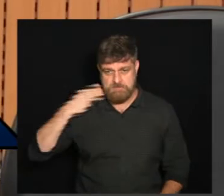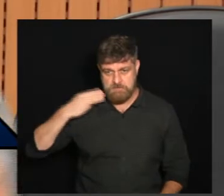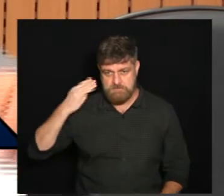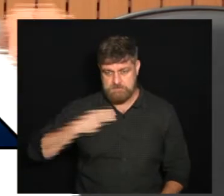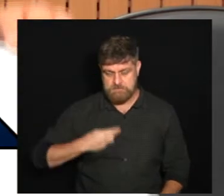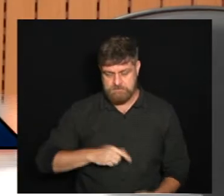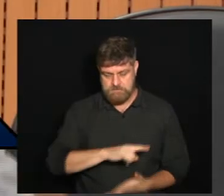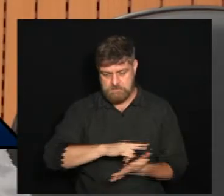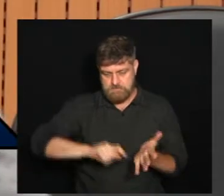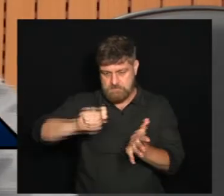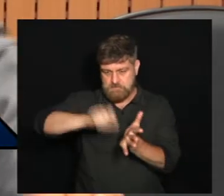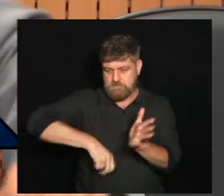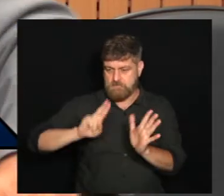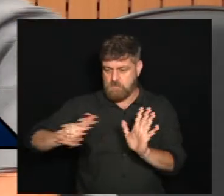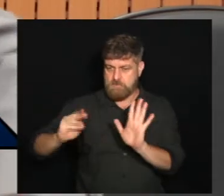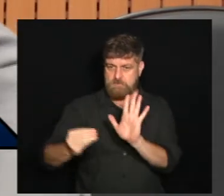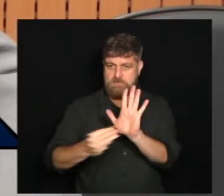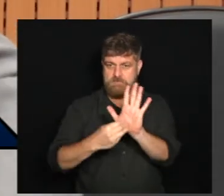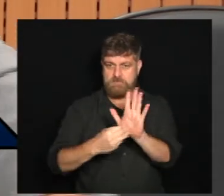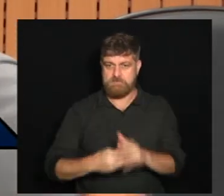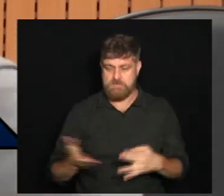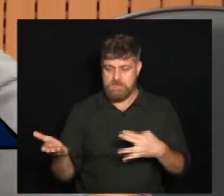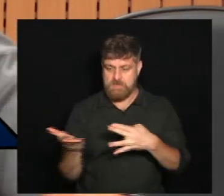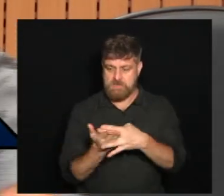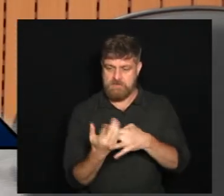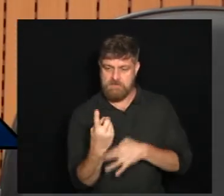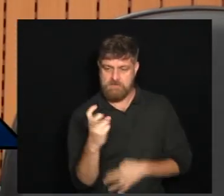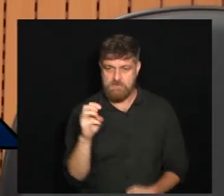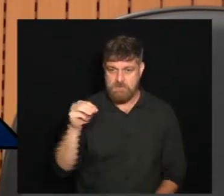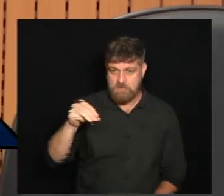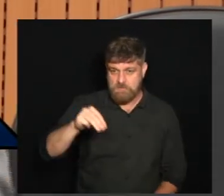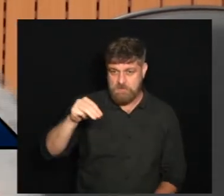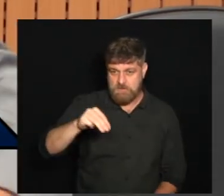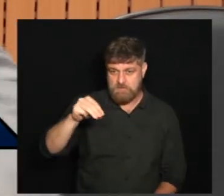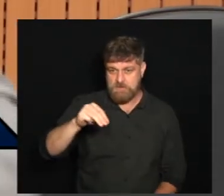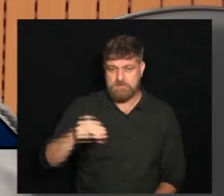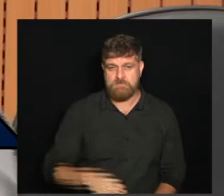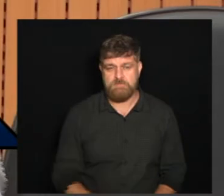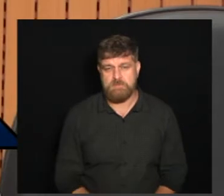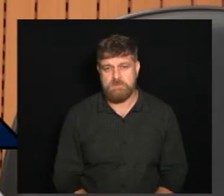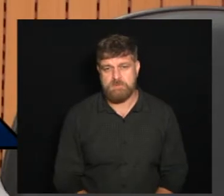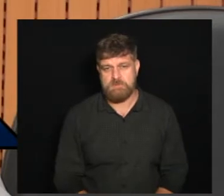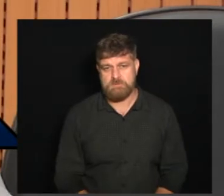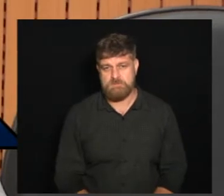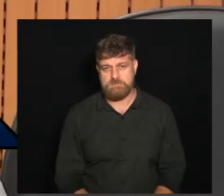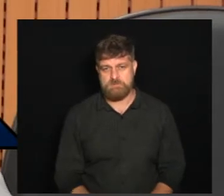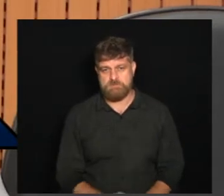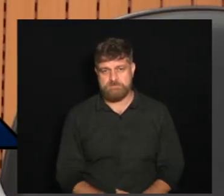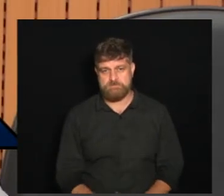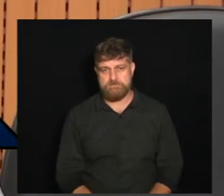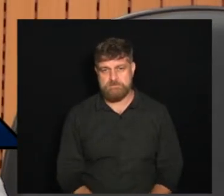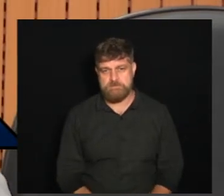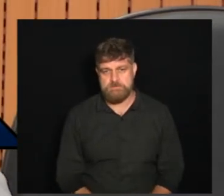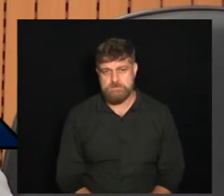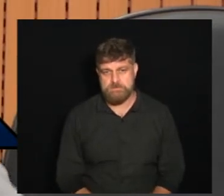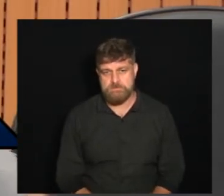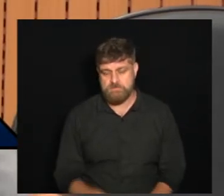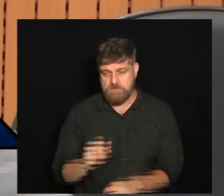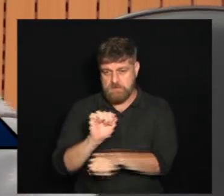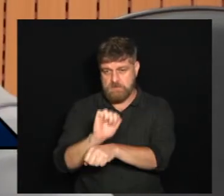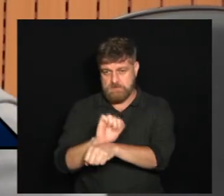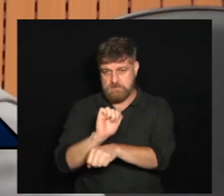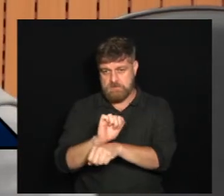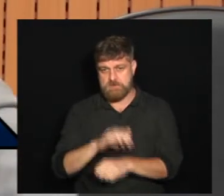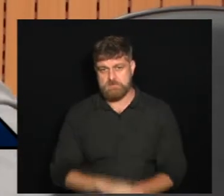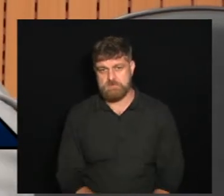da Câmara Municipal de Campinas. Suspendo a sessão do pequeno expediente por até 15 minutos.